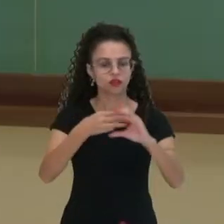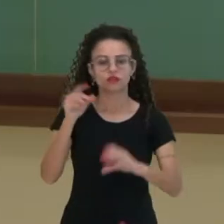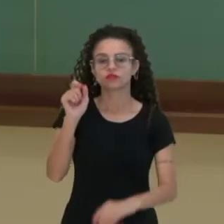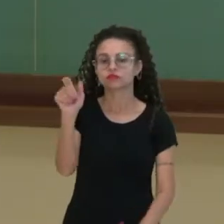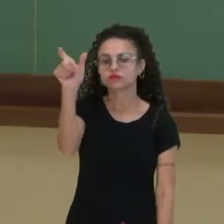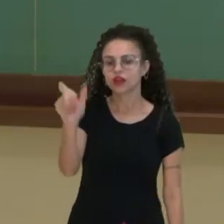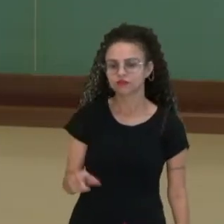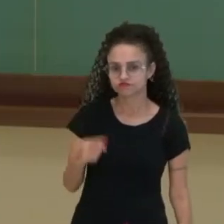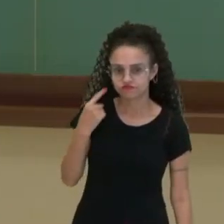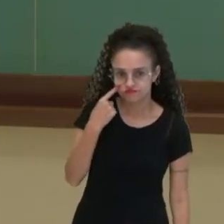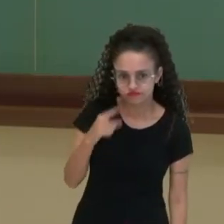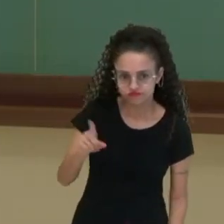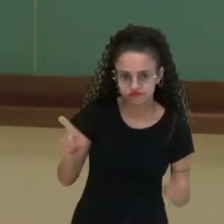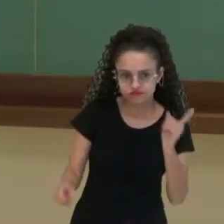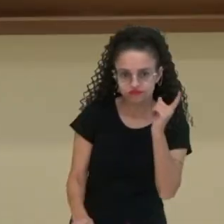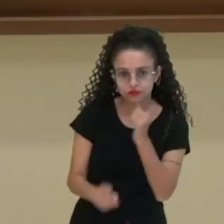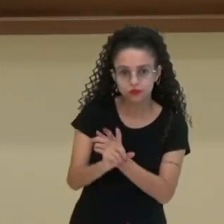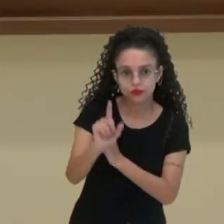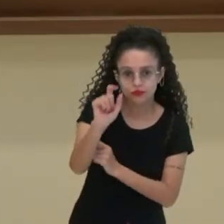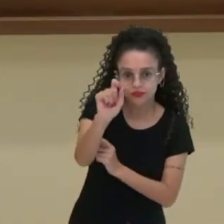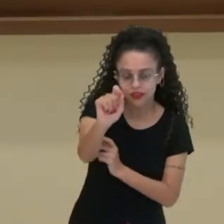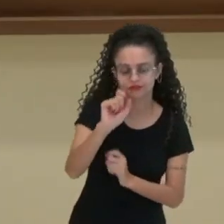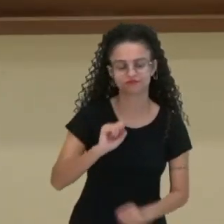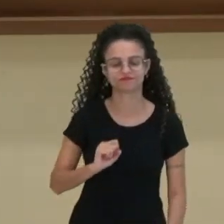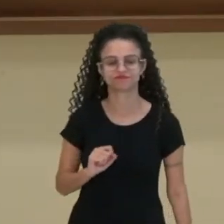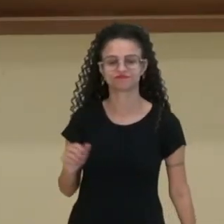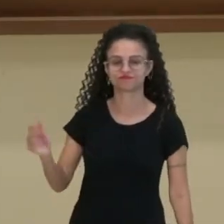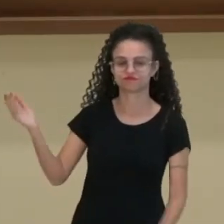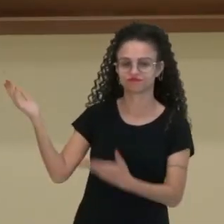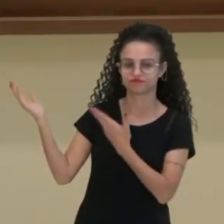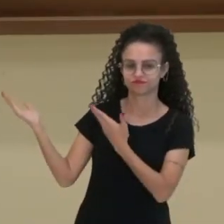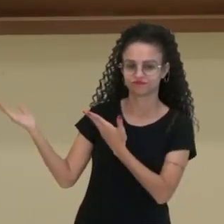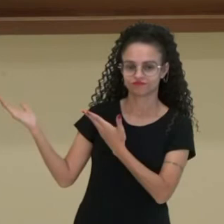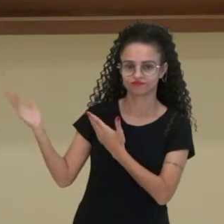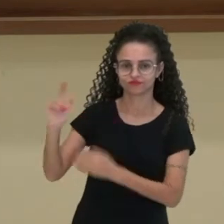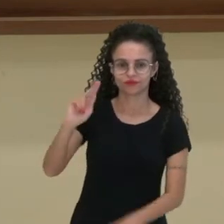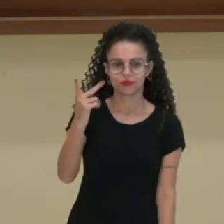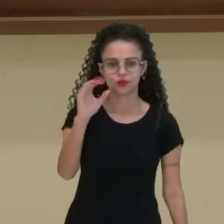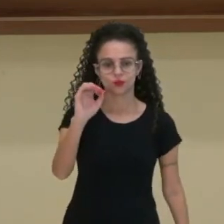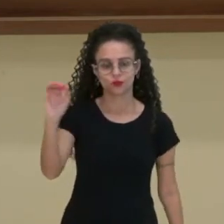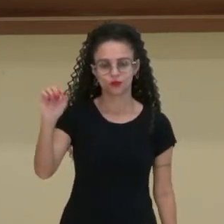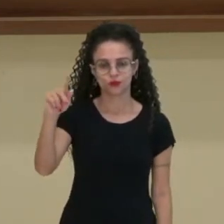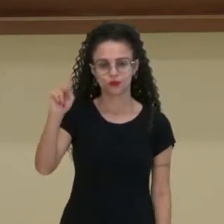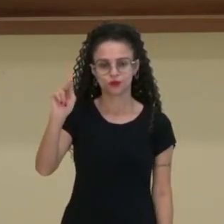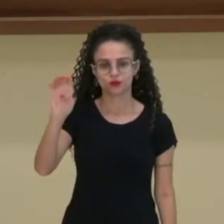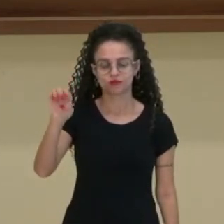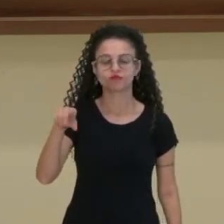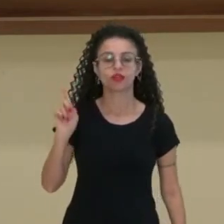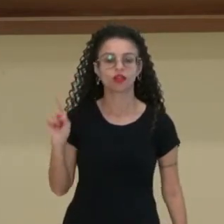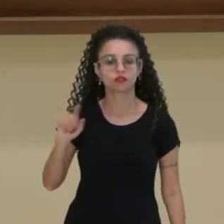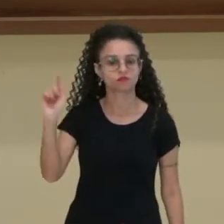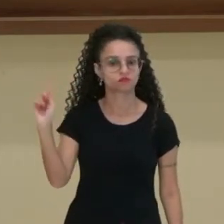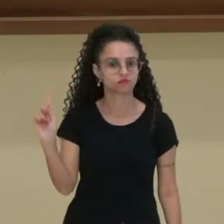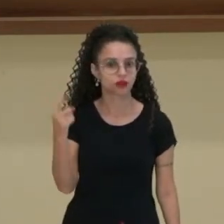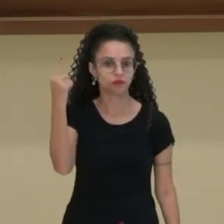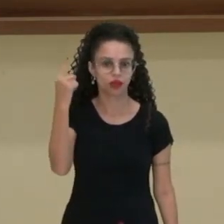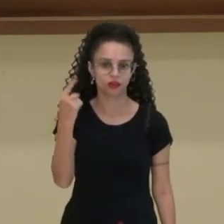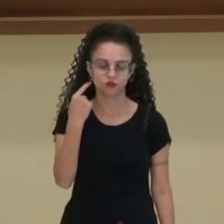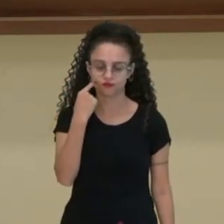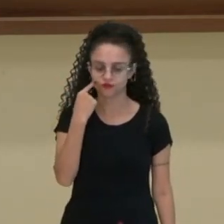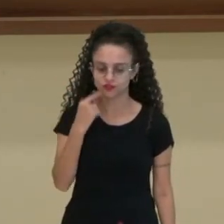que descobriu? Quem? Olha ele aqui, o Robert Hooke, né? O primeiro a observar